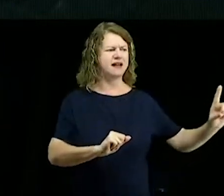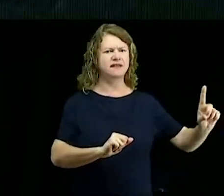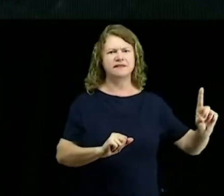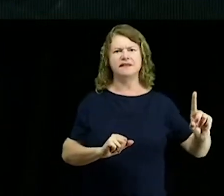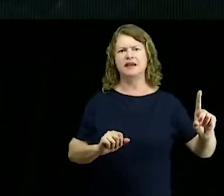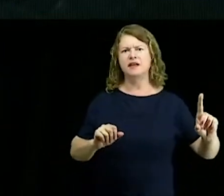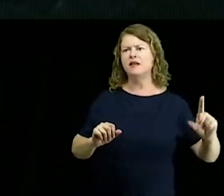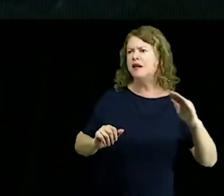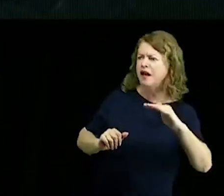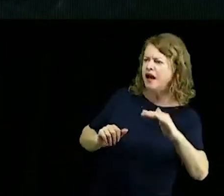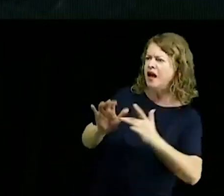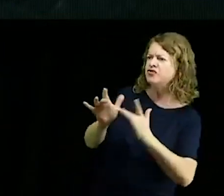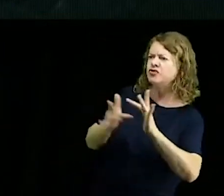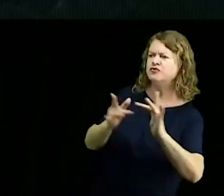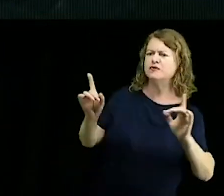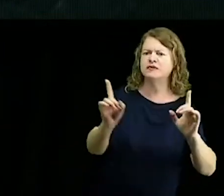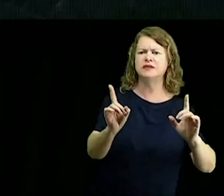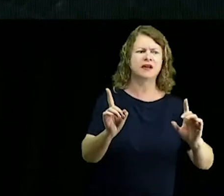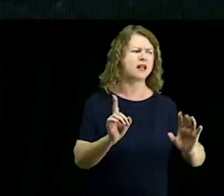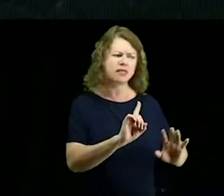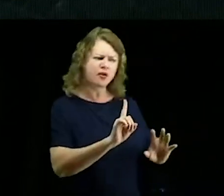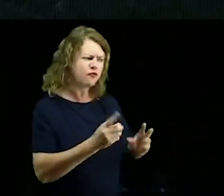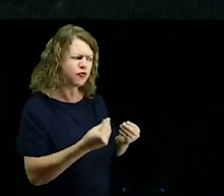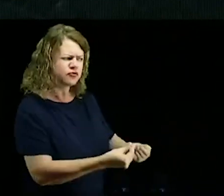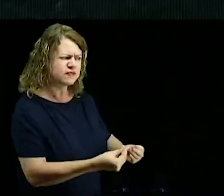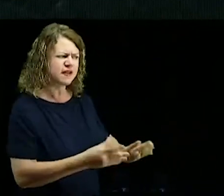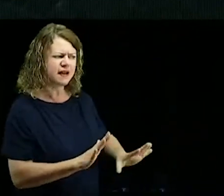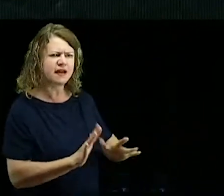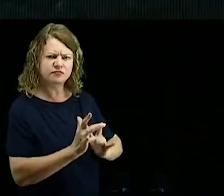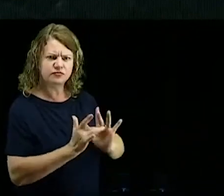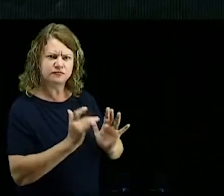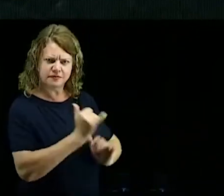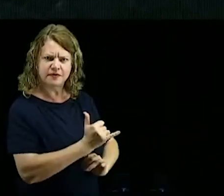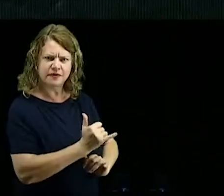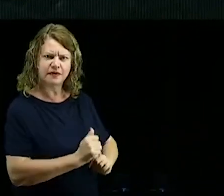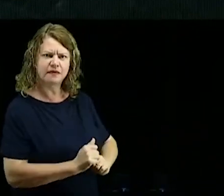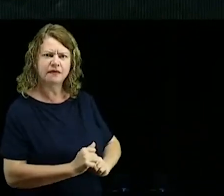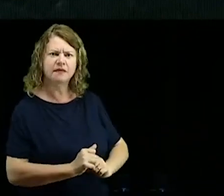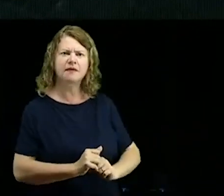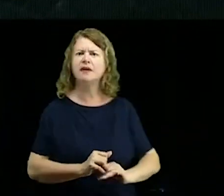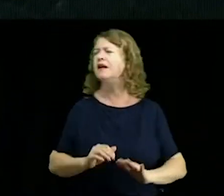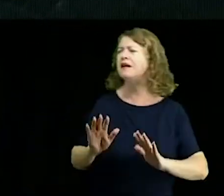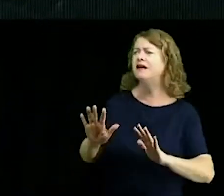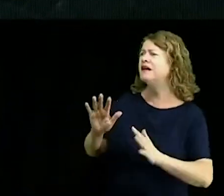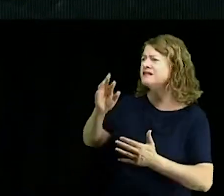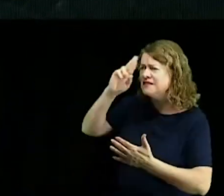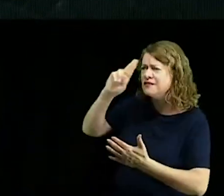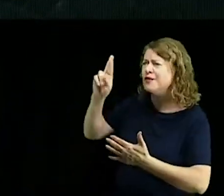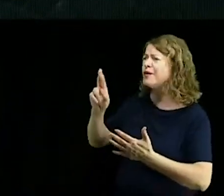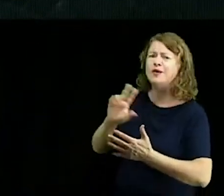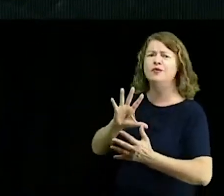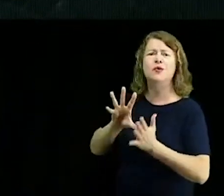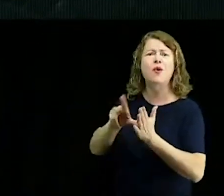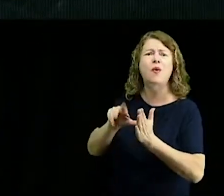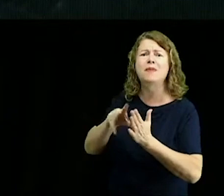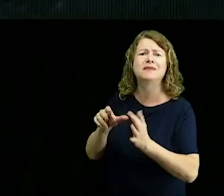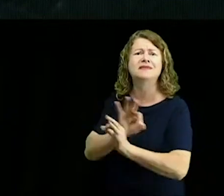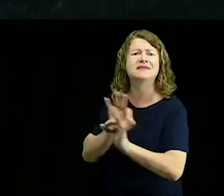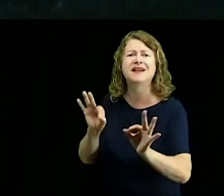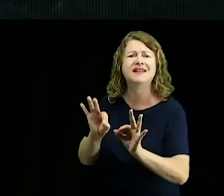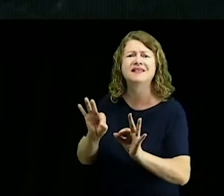para ela, eu não vou te dar. Ela diz, Senhor, eu não estou roubando nada de ninguém. Até os